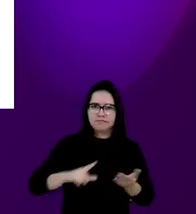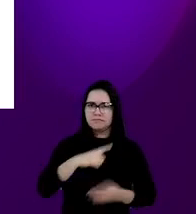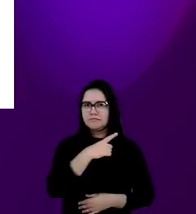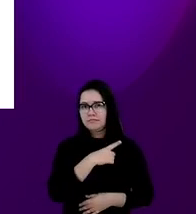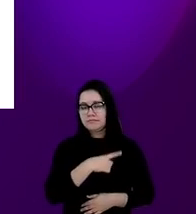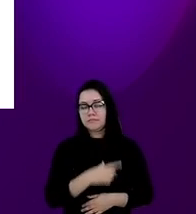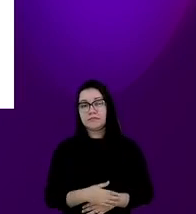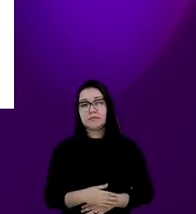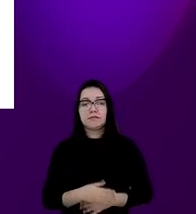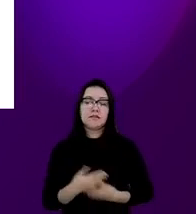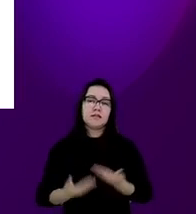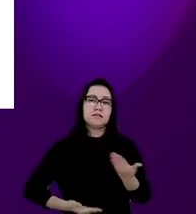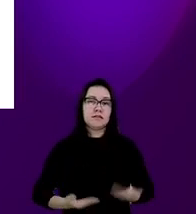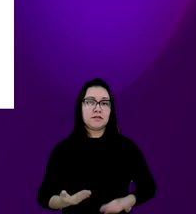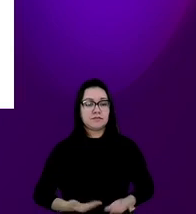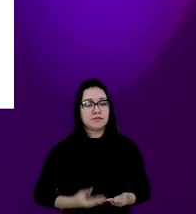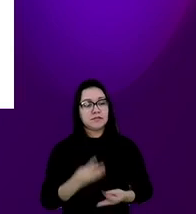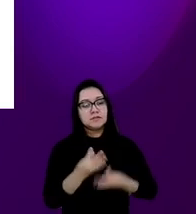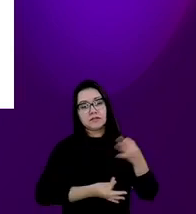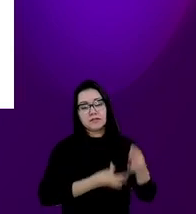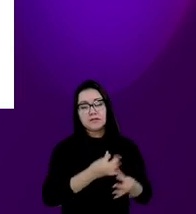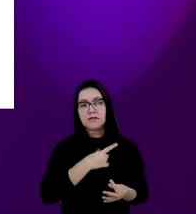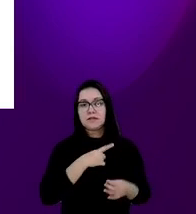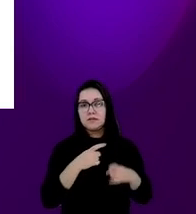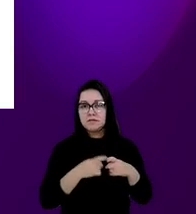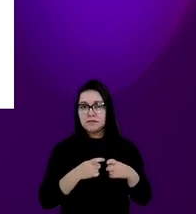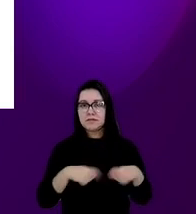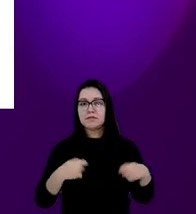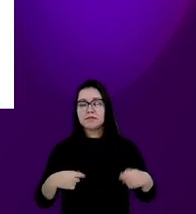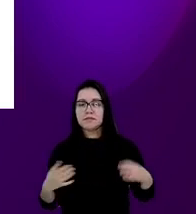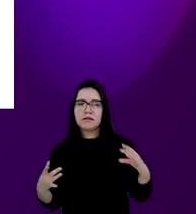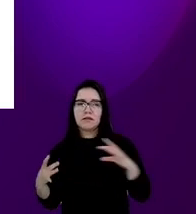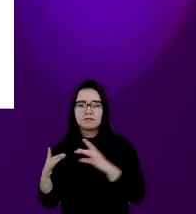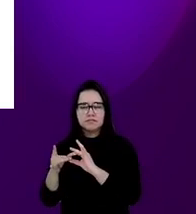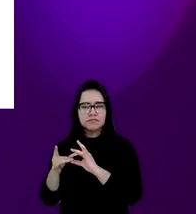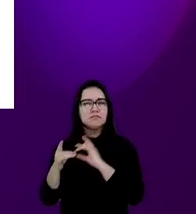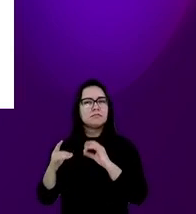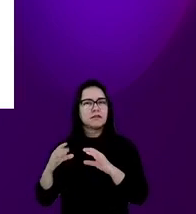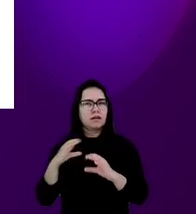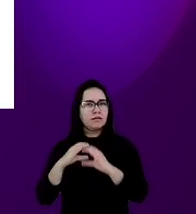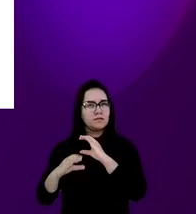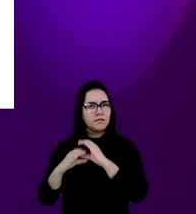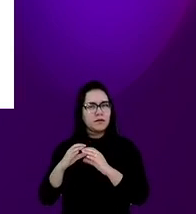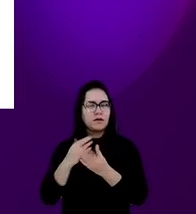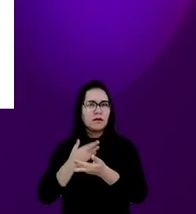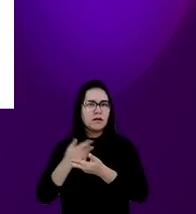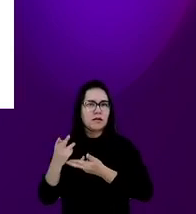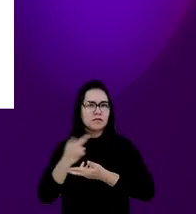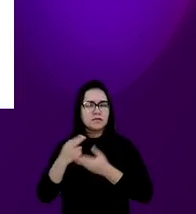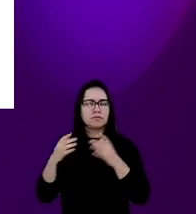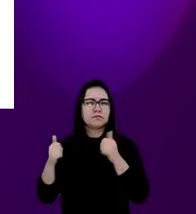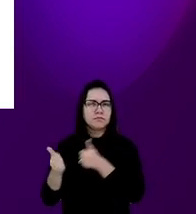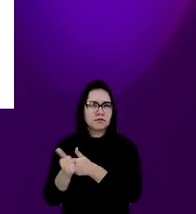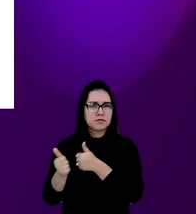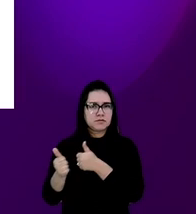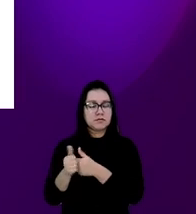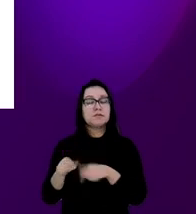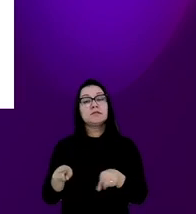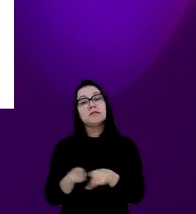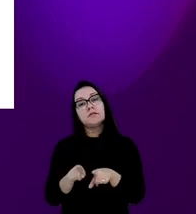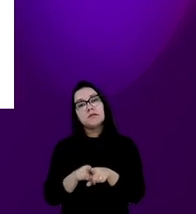de tratamento médicos de referência devem ter uma relação próxima e programas de qualidade e registros